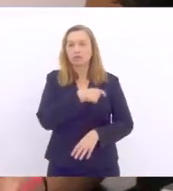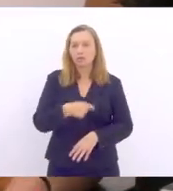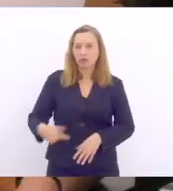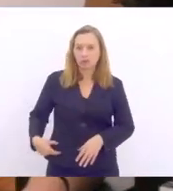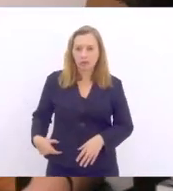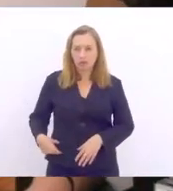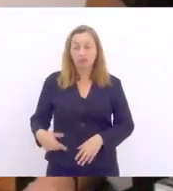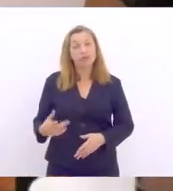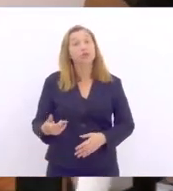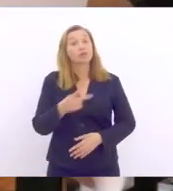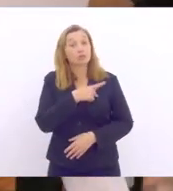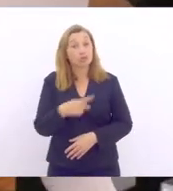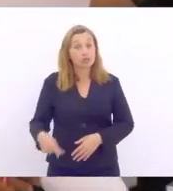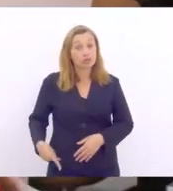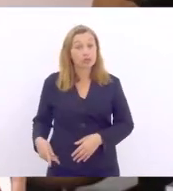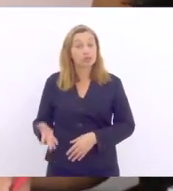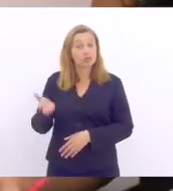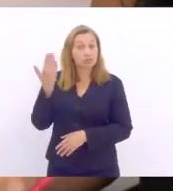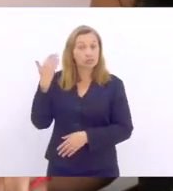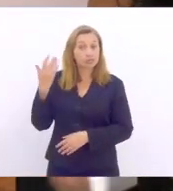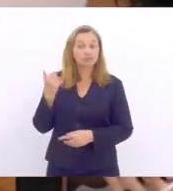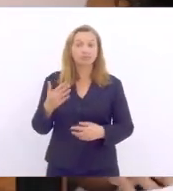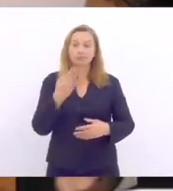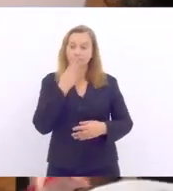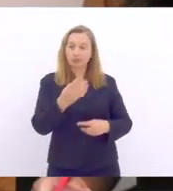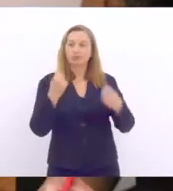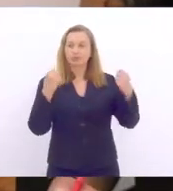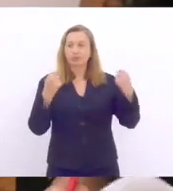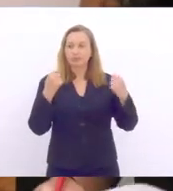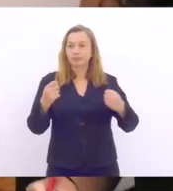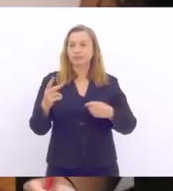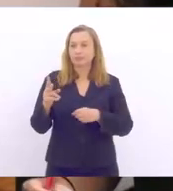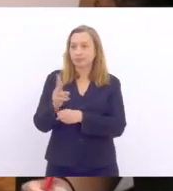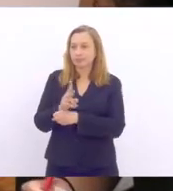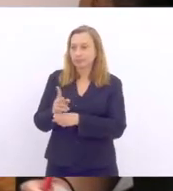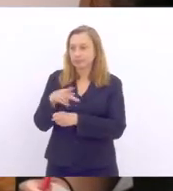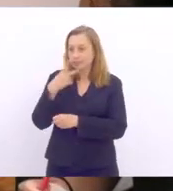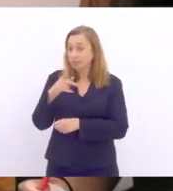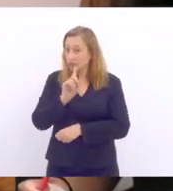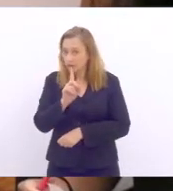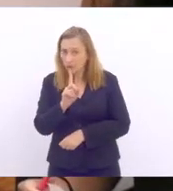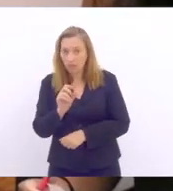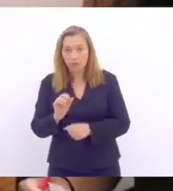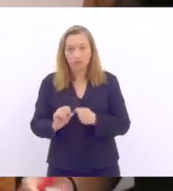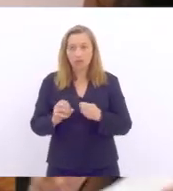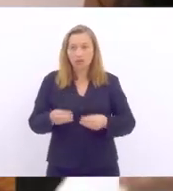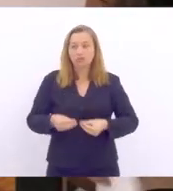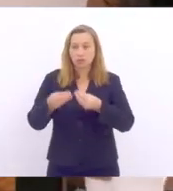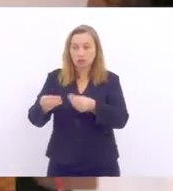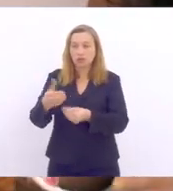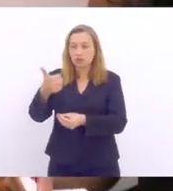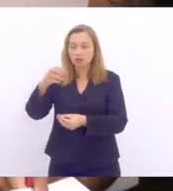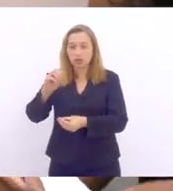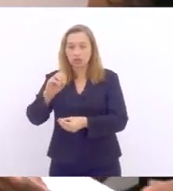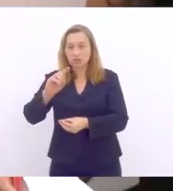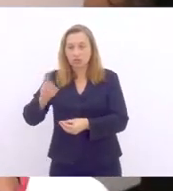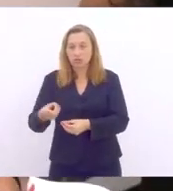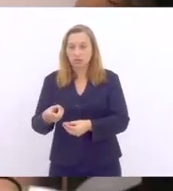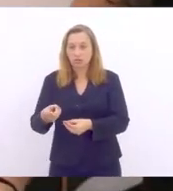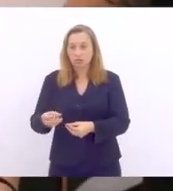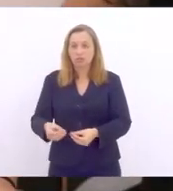O presidente da época, da torcida do Flamengo, me procurou e falou, olha, eu não farei isso, estou entregando aqui os 10 mil ingressos.